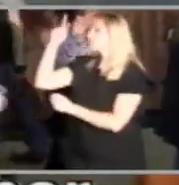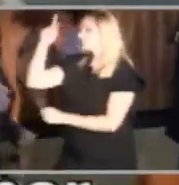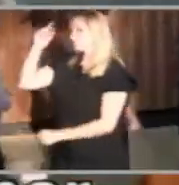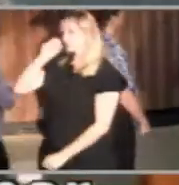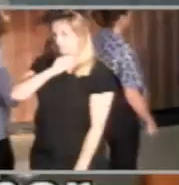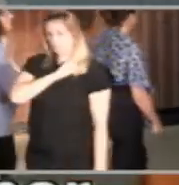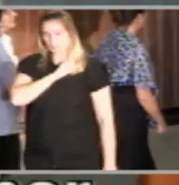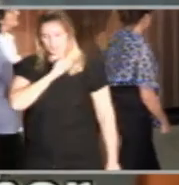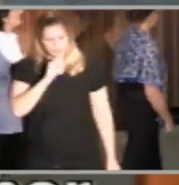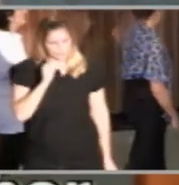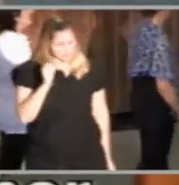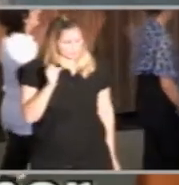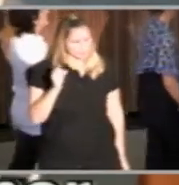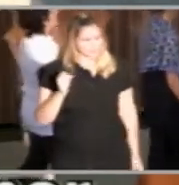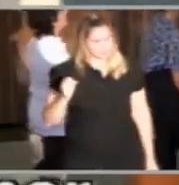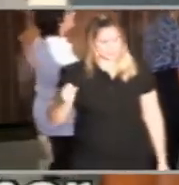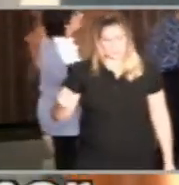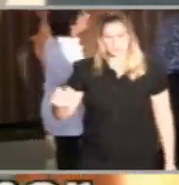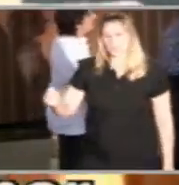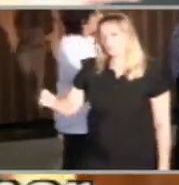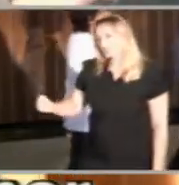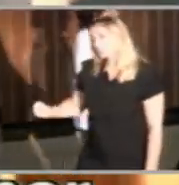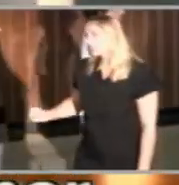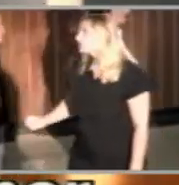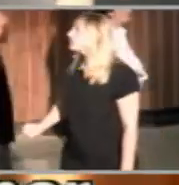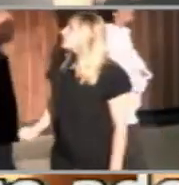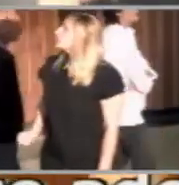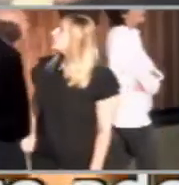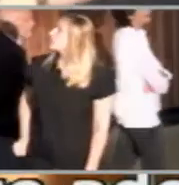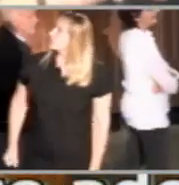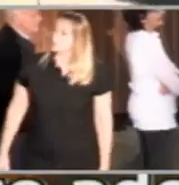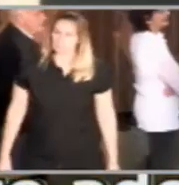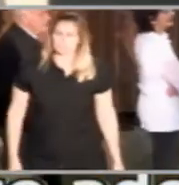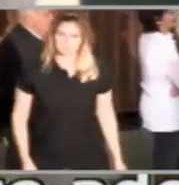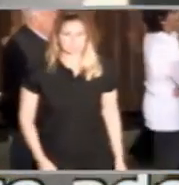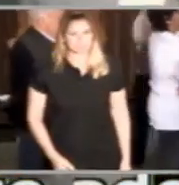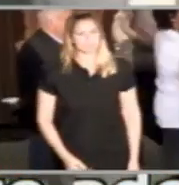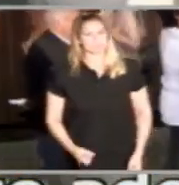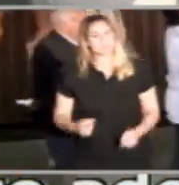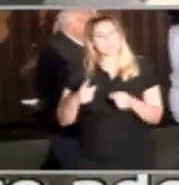lado, Senhor. Eu quero ouvir a sua voz.